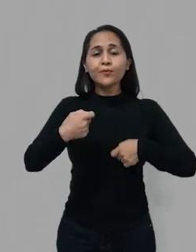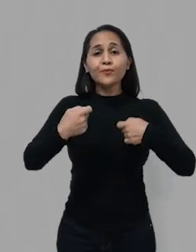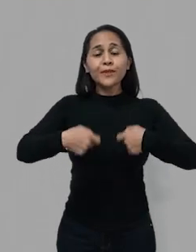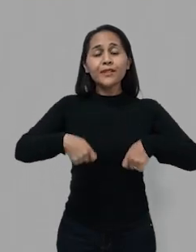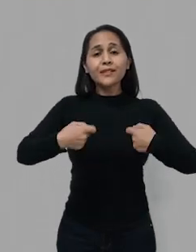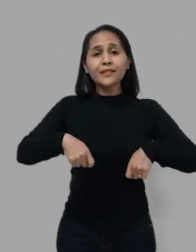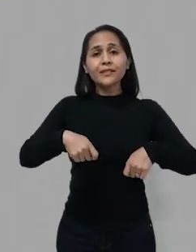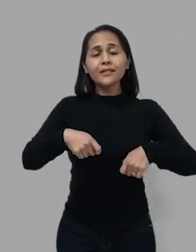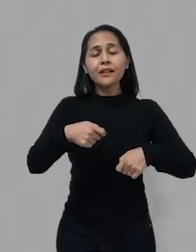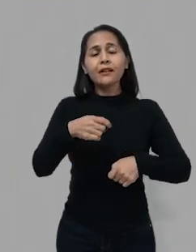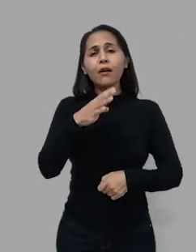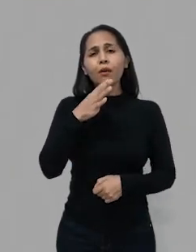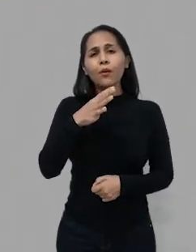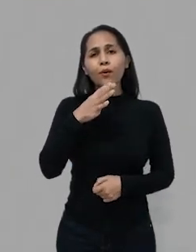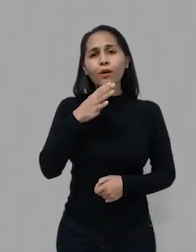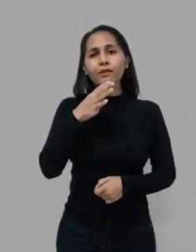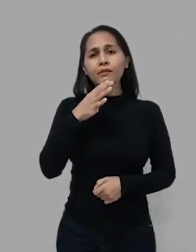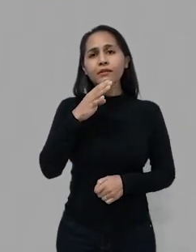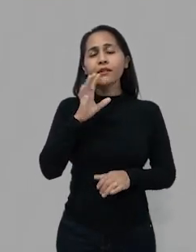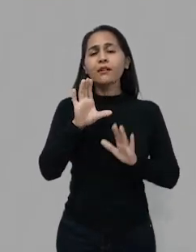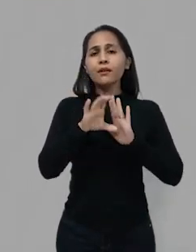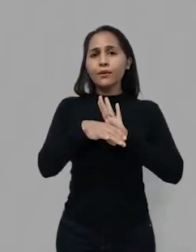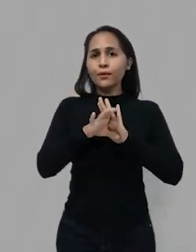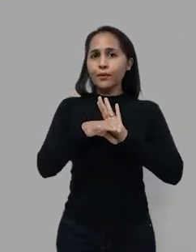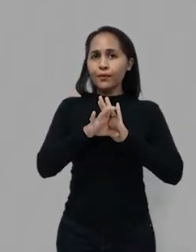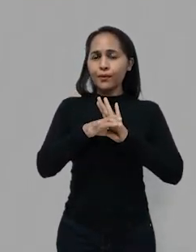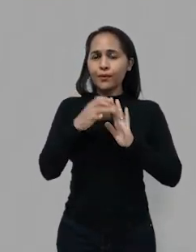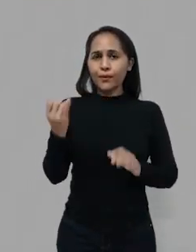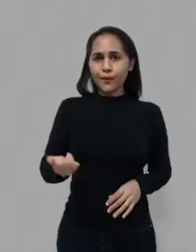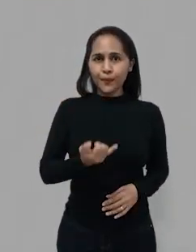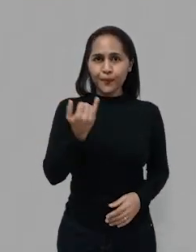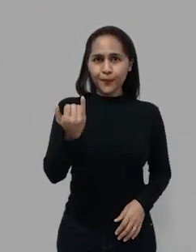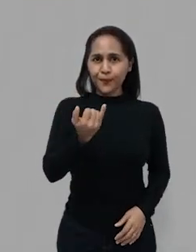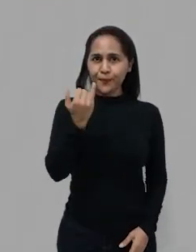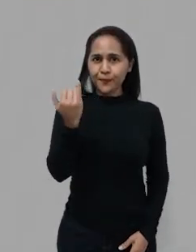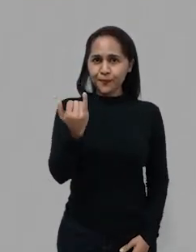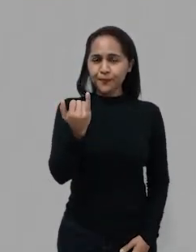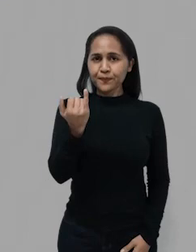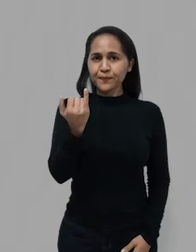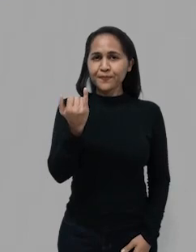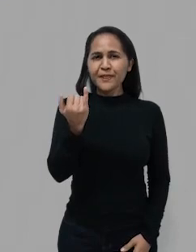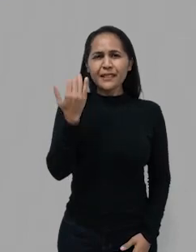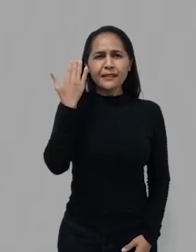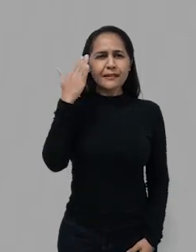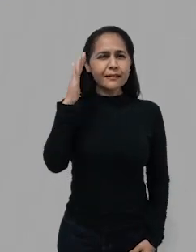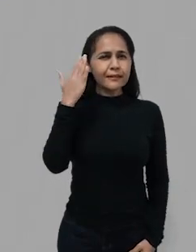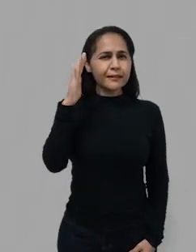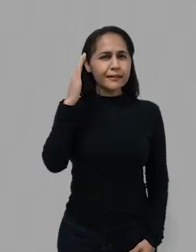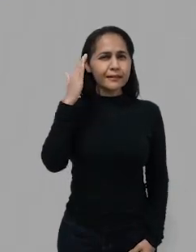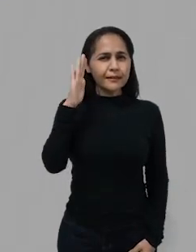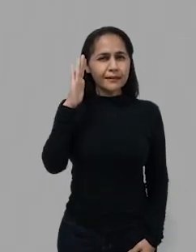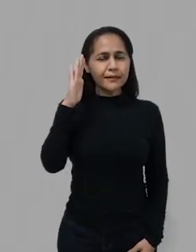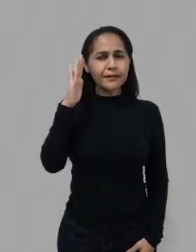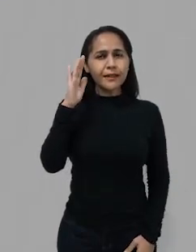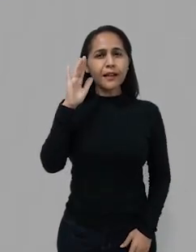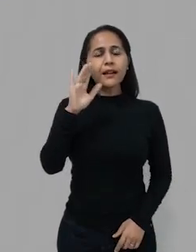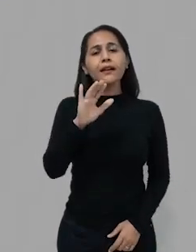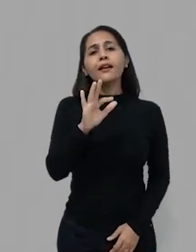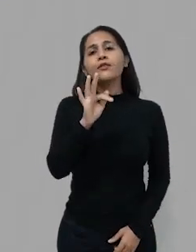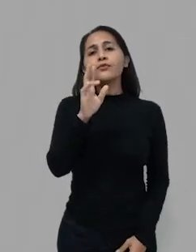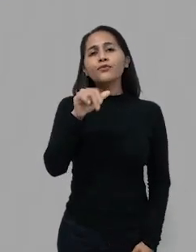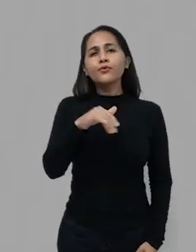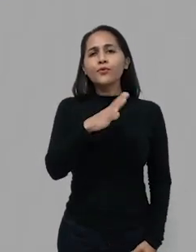trabalhar dois conceitos que são super importantes para a gente compreender melhor as